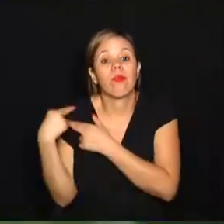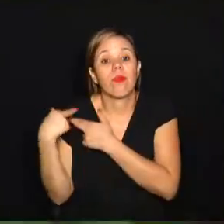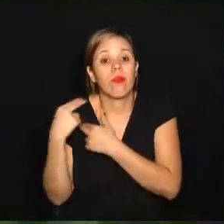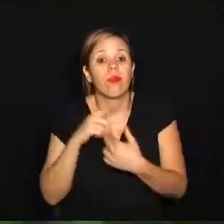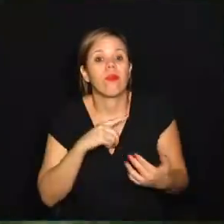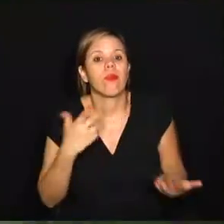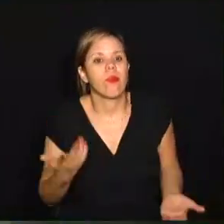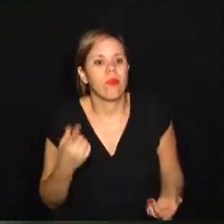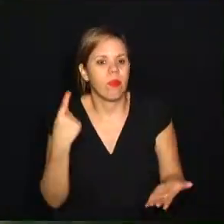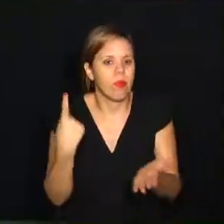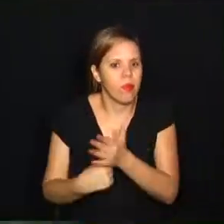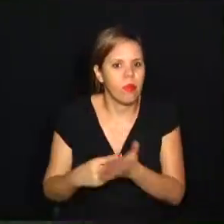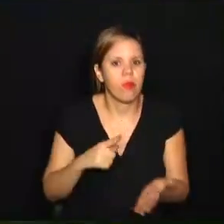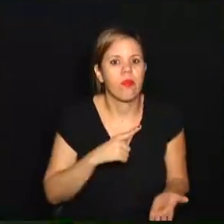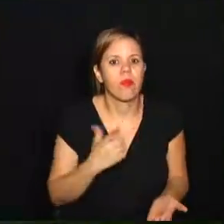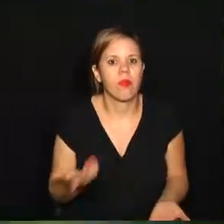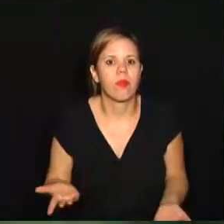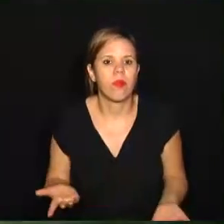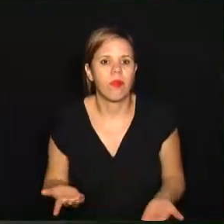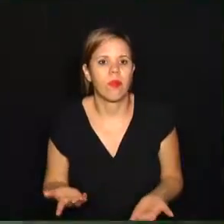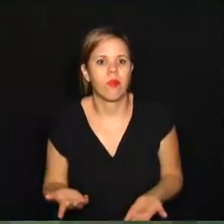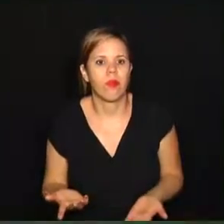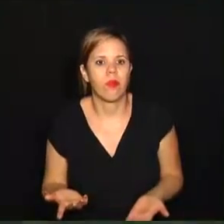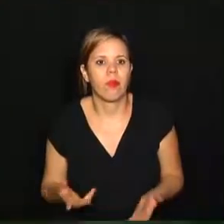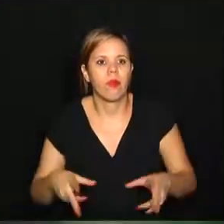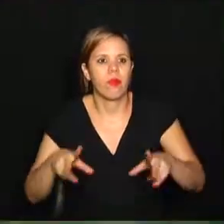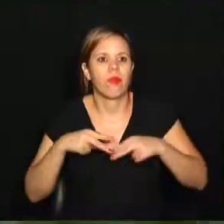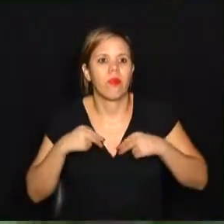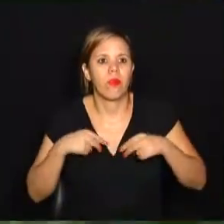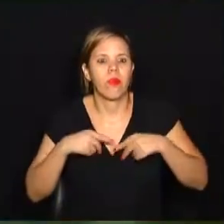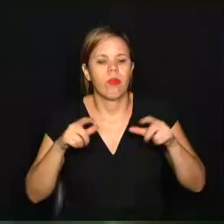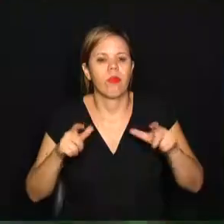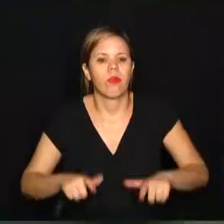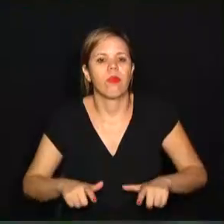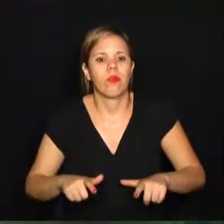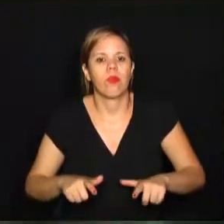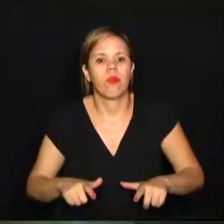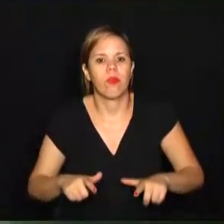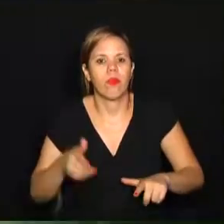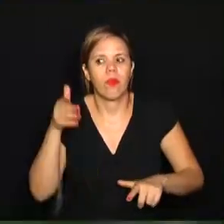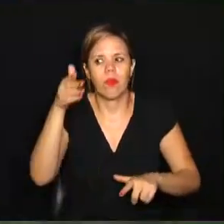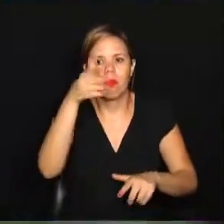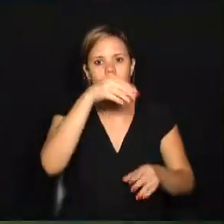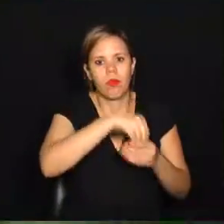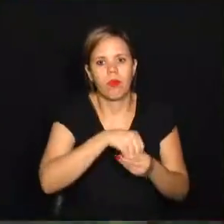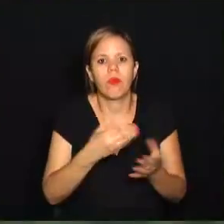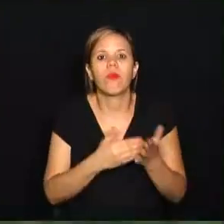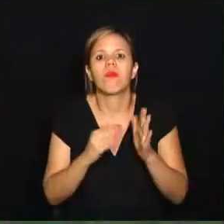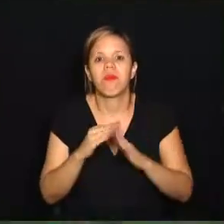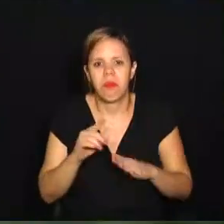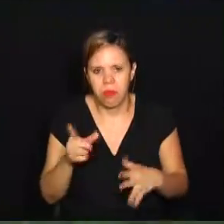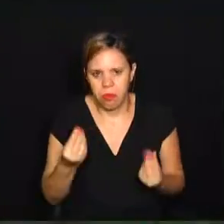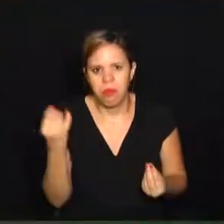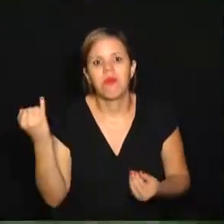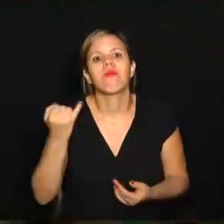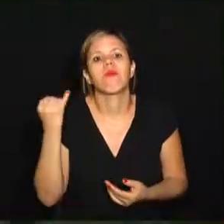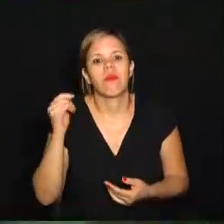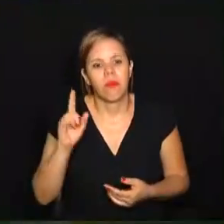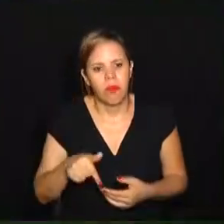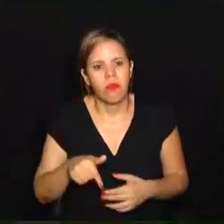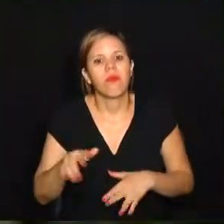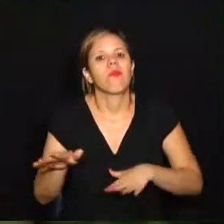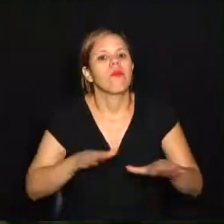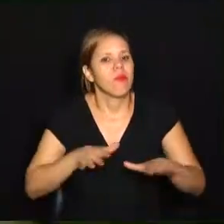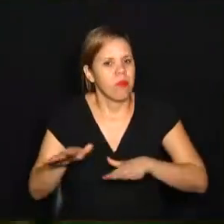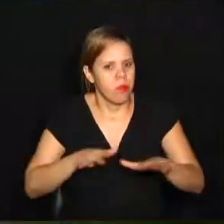tem, o comprometimento que ele tem e o pertencimento dele do chão da escola, né? Então, é bastante importante esse